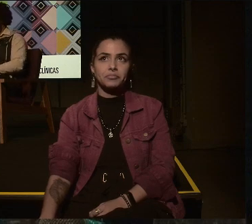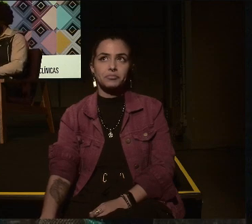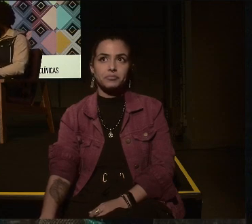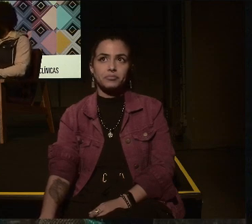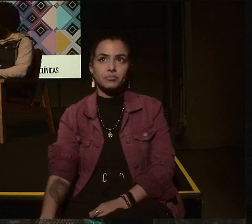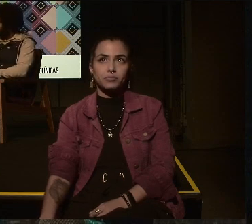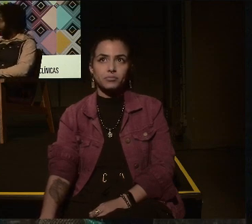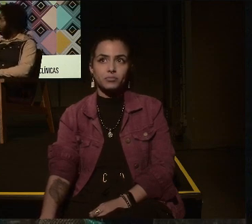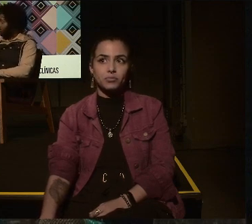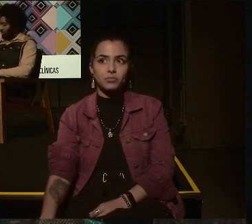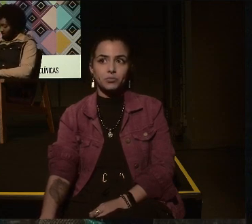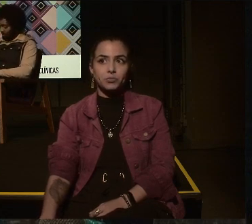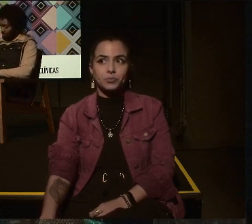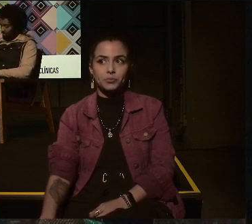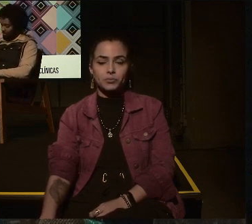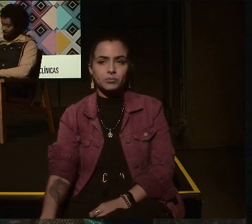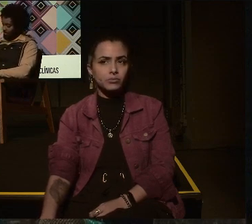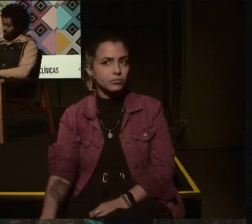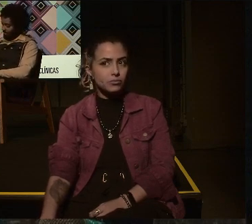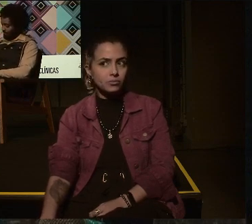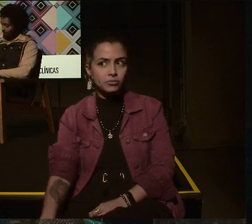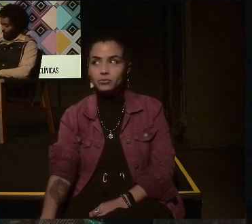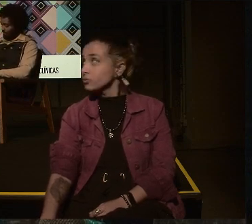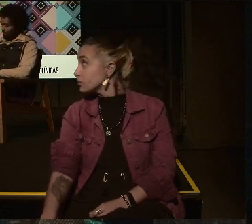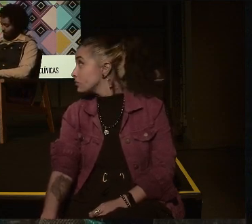O Kwame está fazendo referência